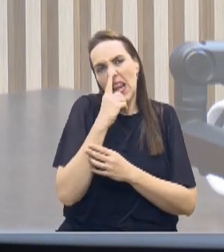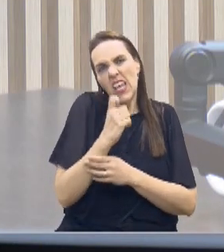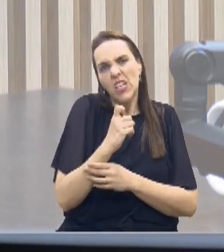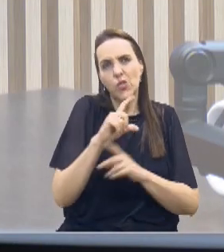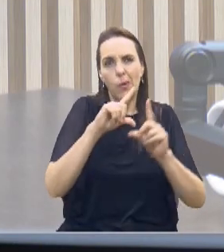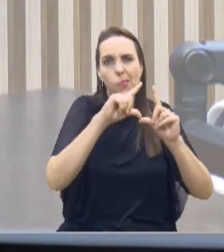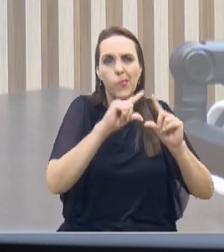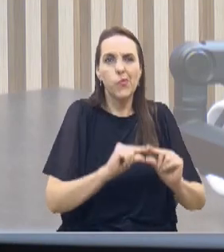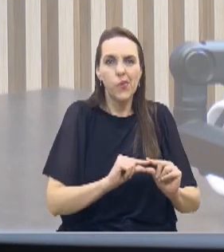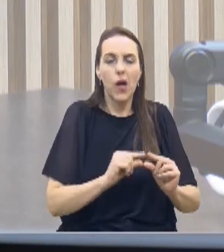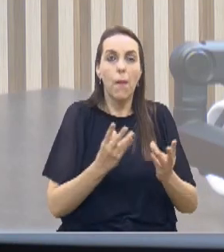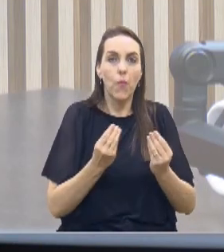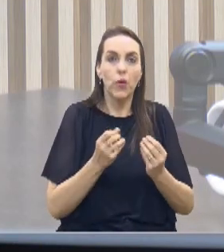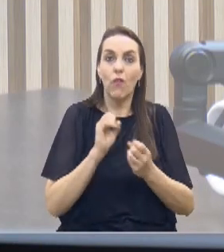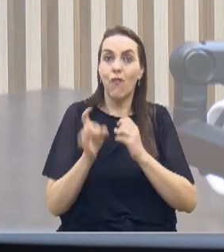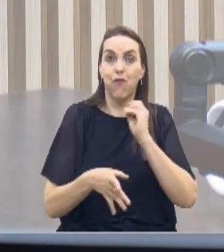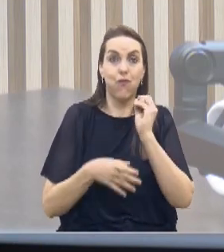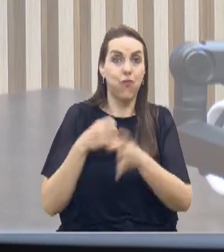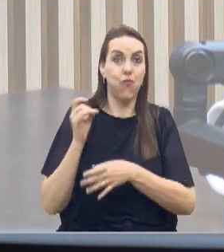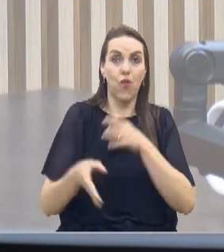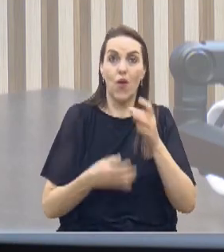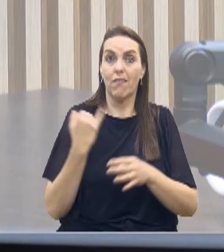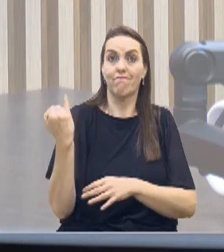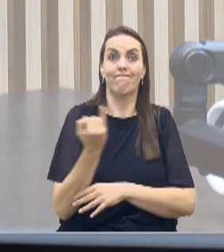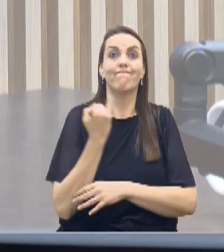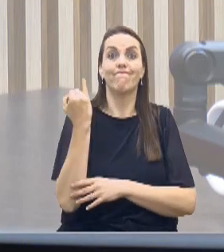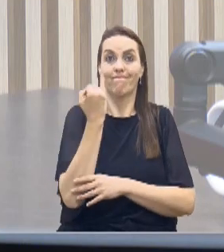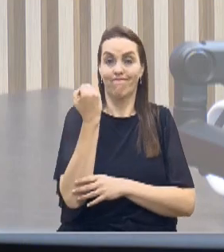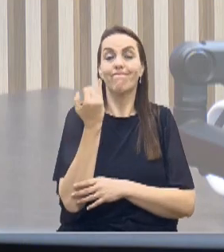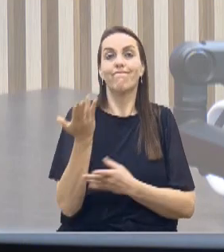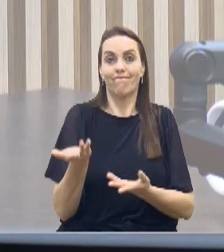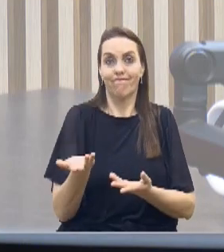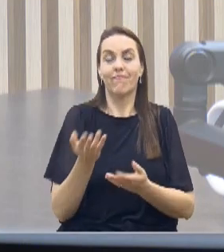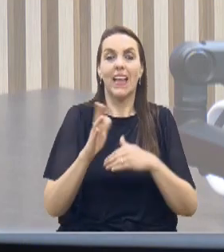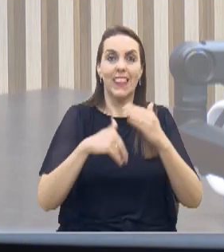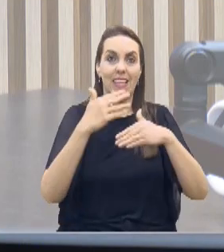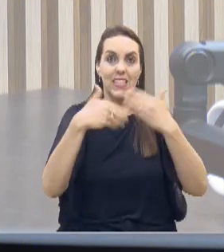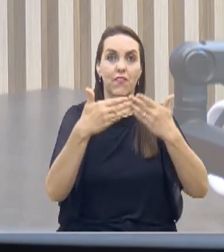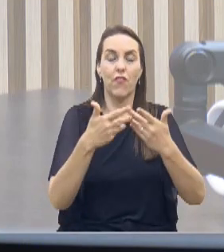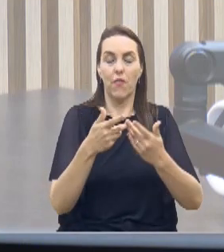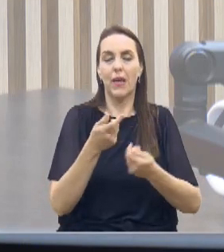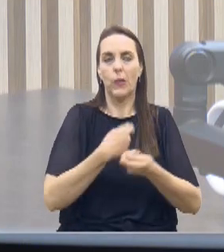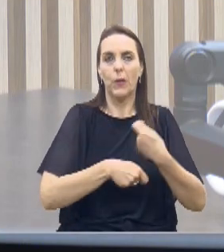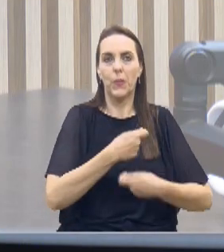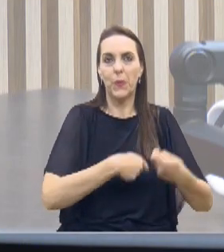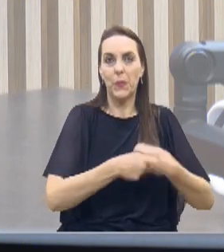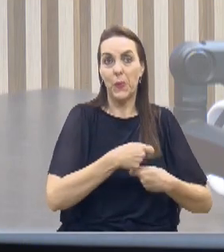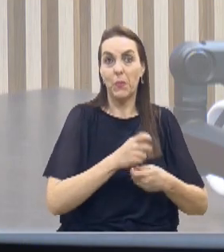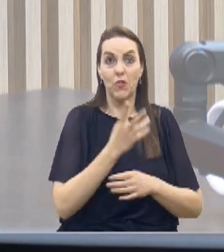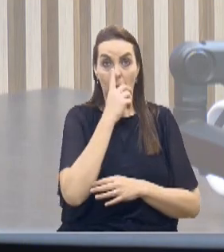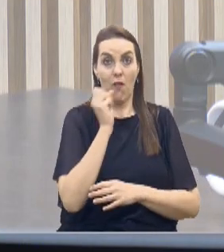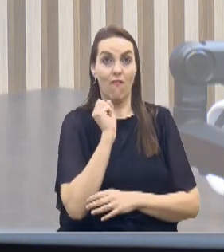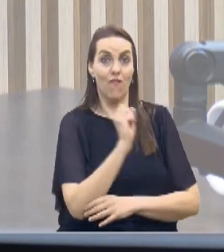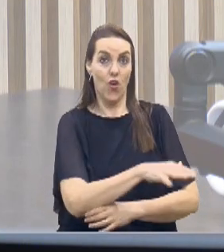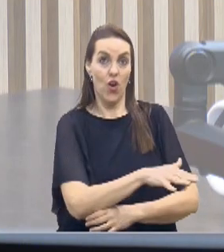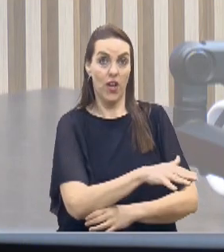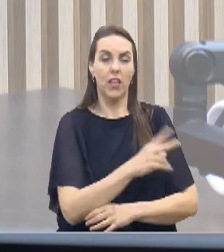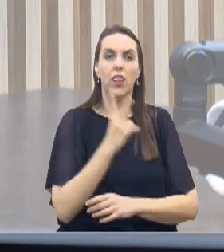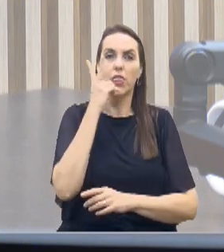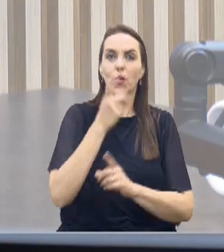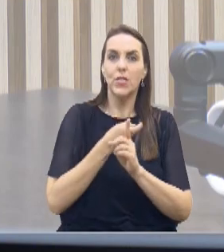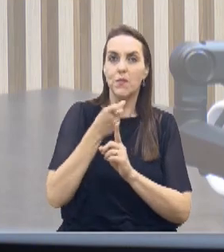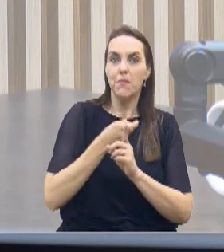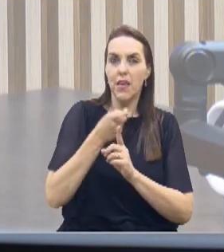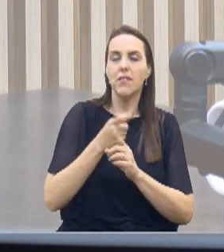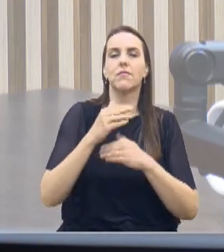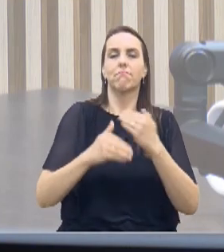sentido, né? A gente está jogando muita coisa que seria importante, inclusive para desenvolvimento econômico fora. Eles fazem isso a cada 2 meses e a gente, desde o início do ano, já